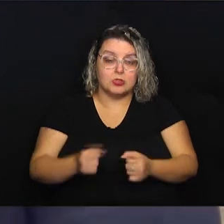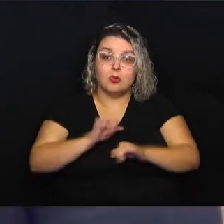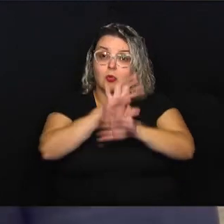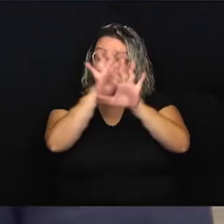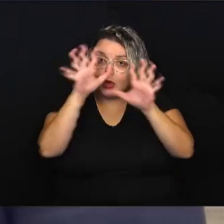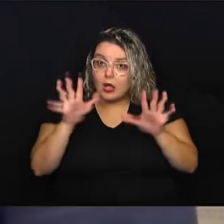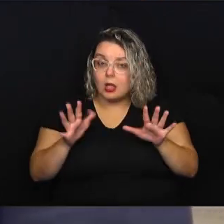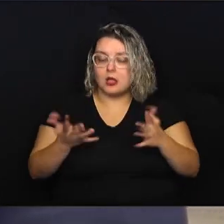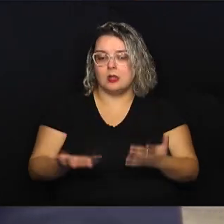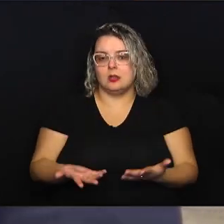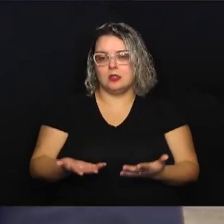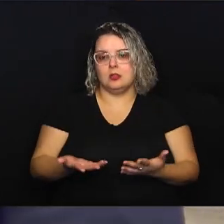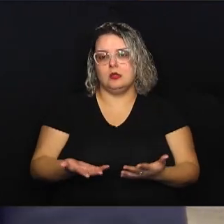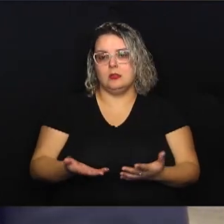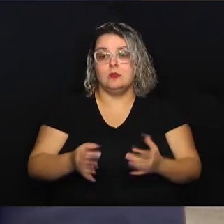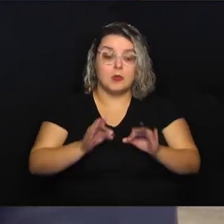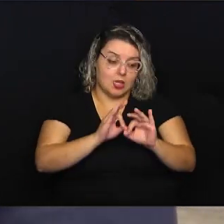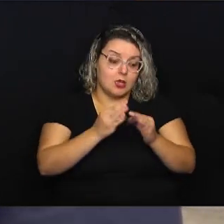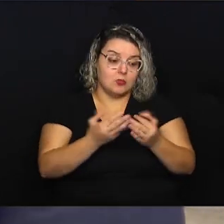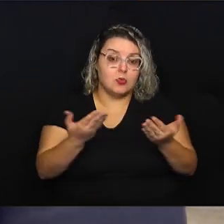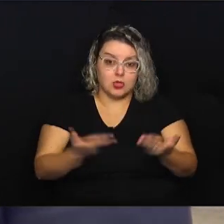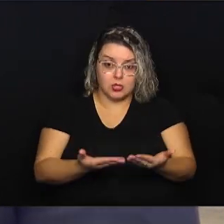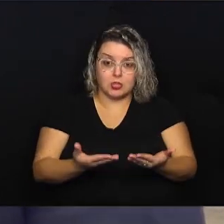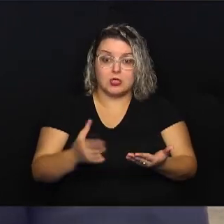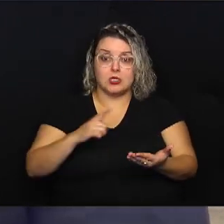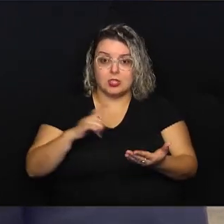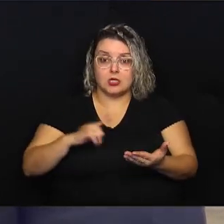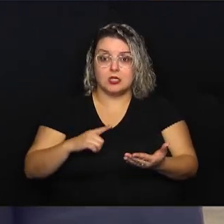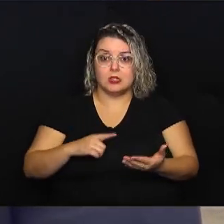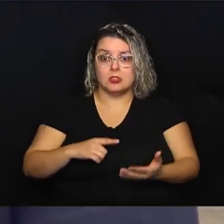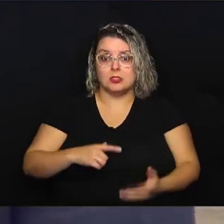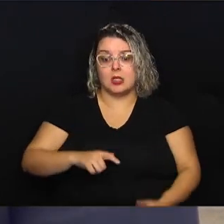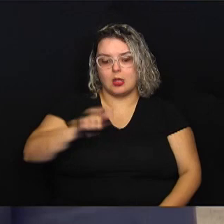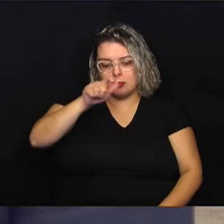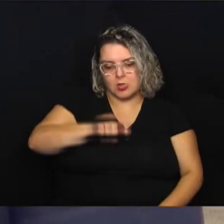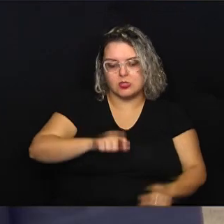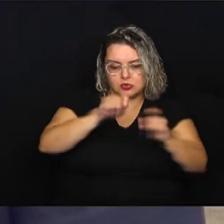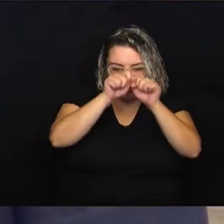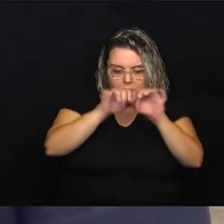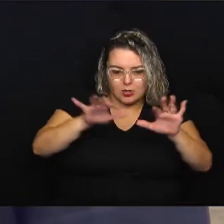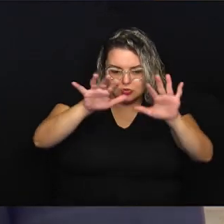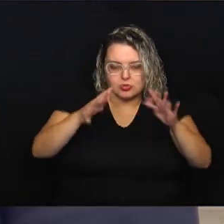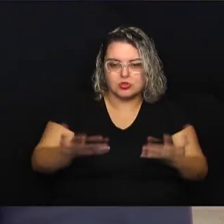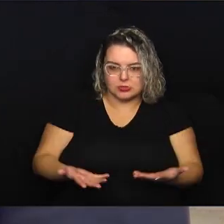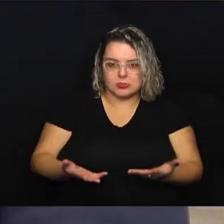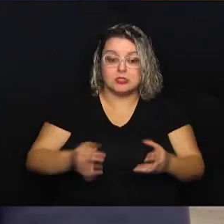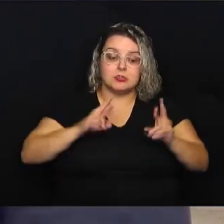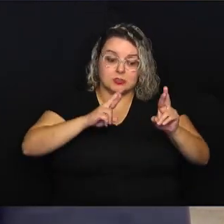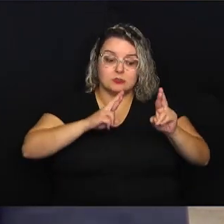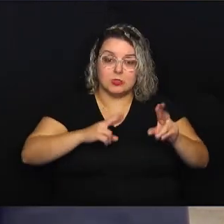clareza para as famílias que hoje têm um autista em casa e estão esperando